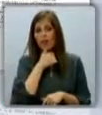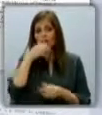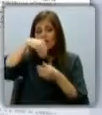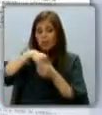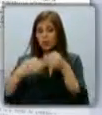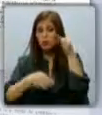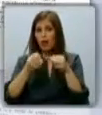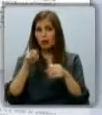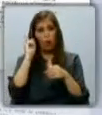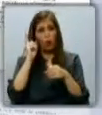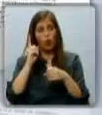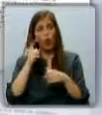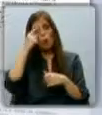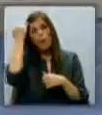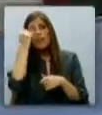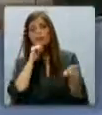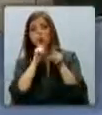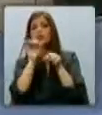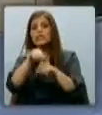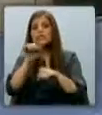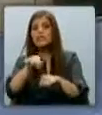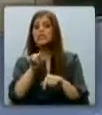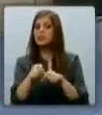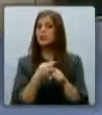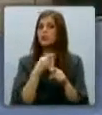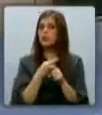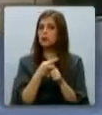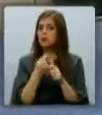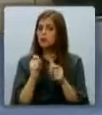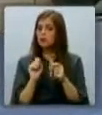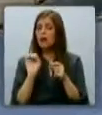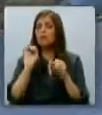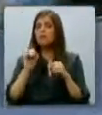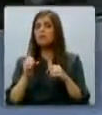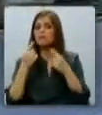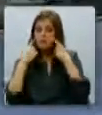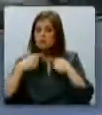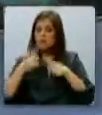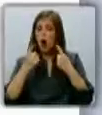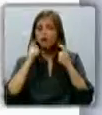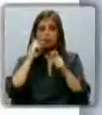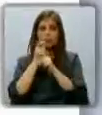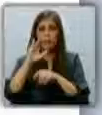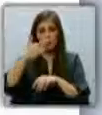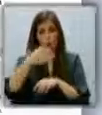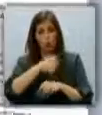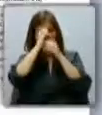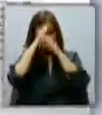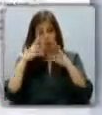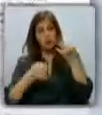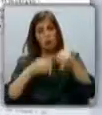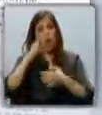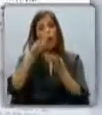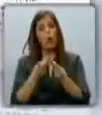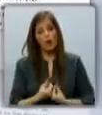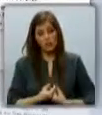iniciativa política é só uma das questões que revela a primeira auditoria conclui o Tribunal de contas sobre o constitucional